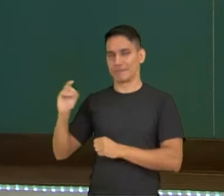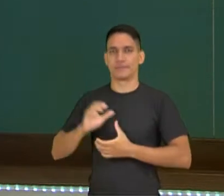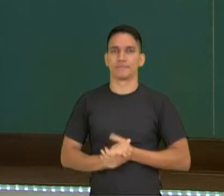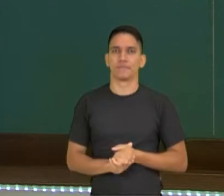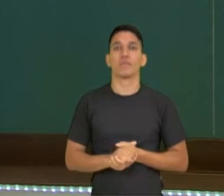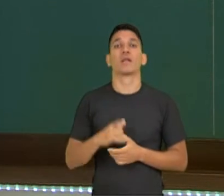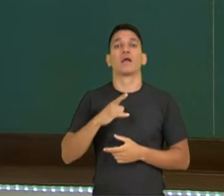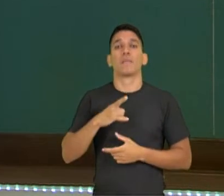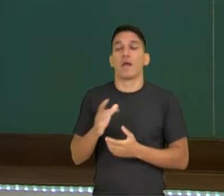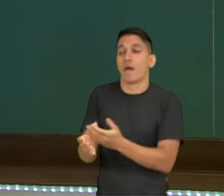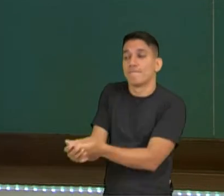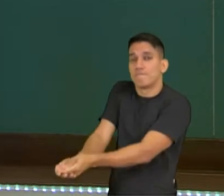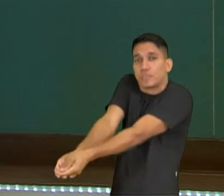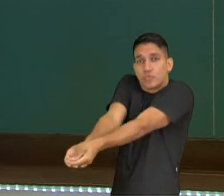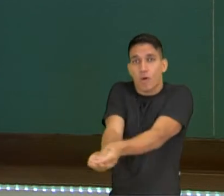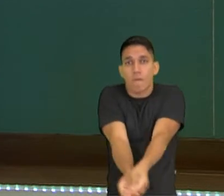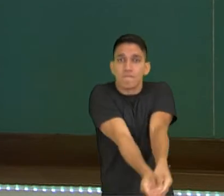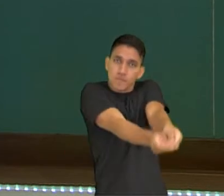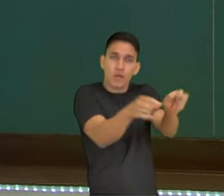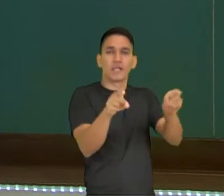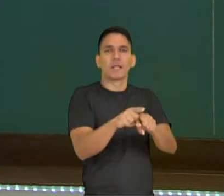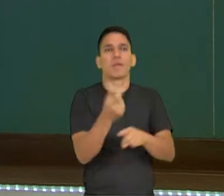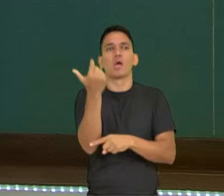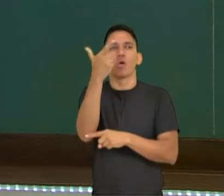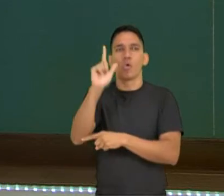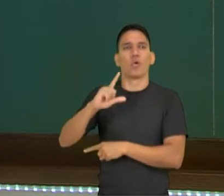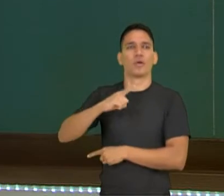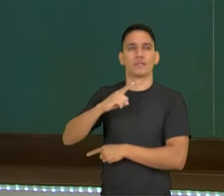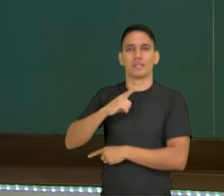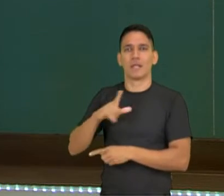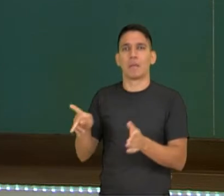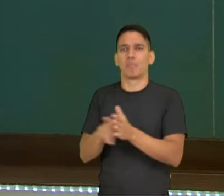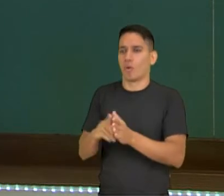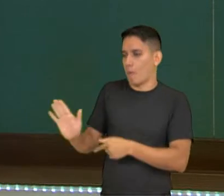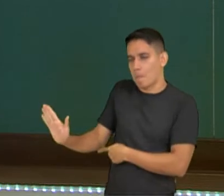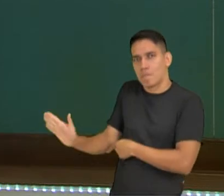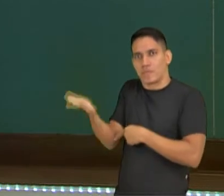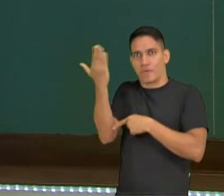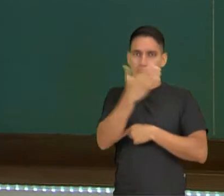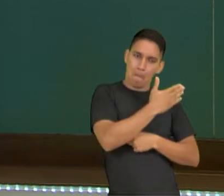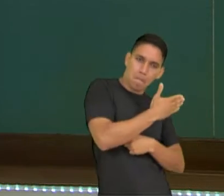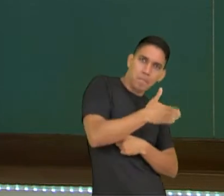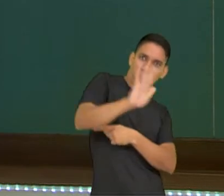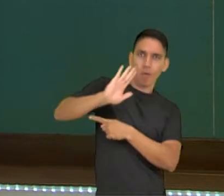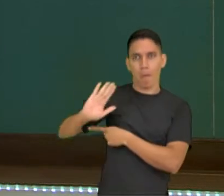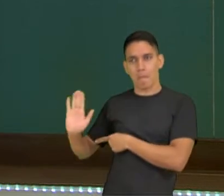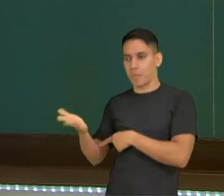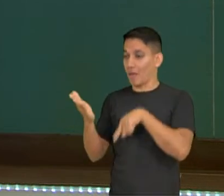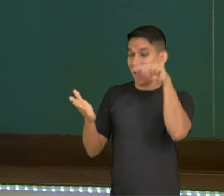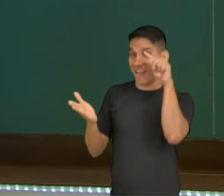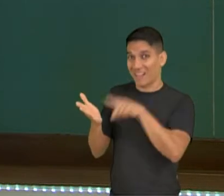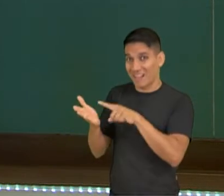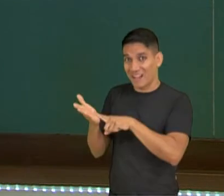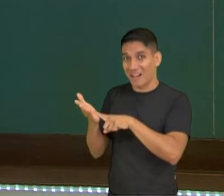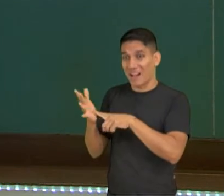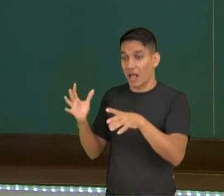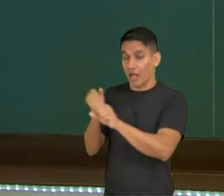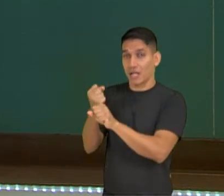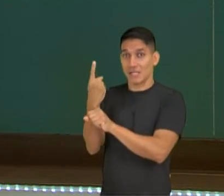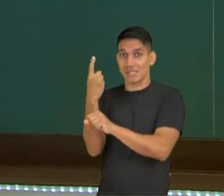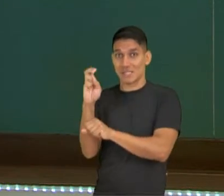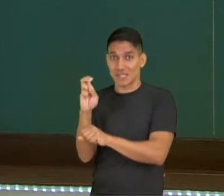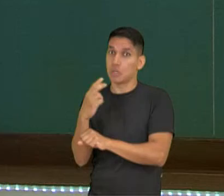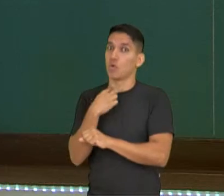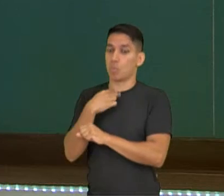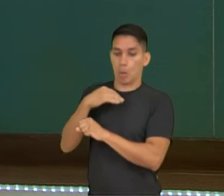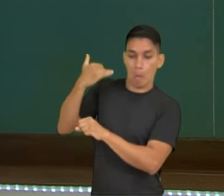exemplo. Golpes de badminton, então eu tenho que fazer, né, a peteca, volante lá, não bater 15 vezes ela, sem deixar ela cair. A